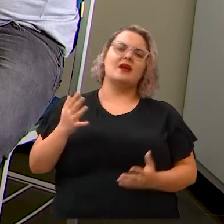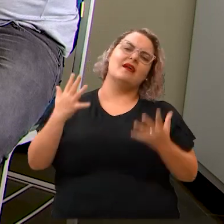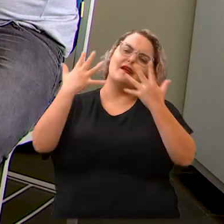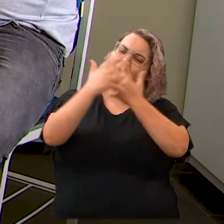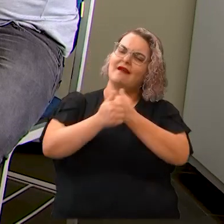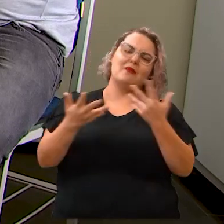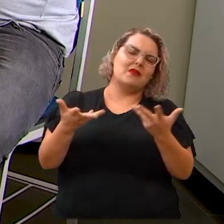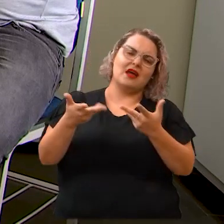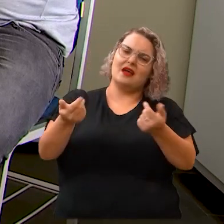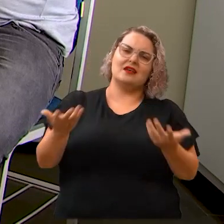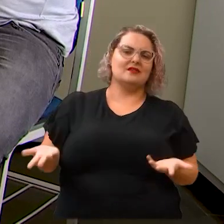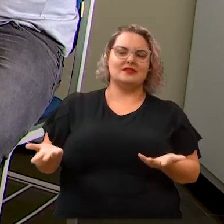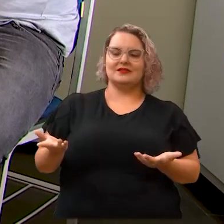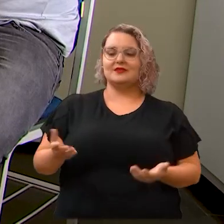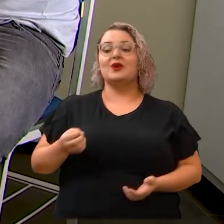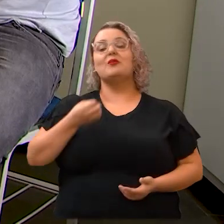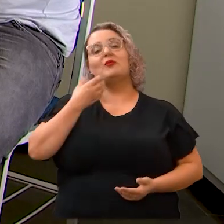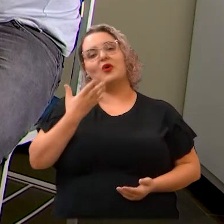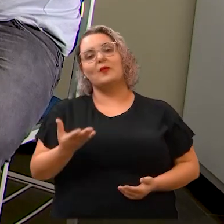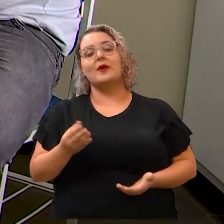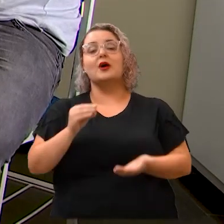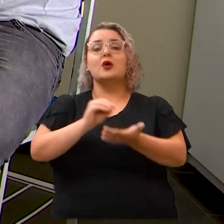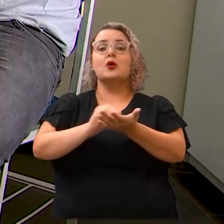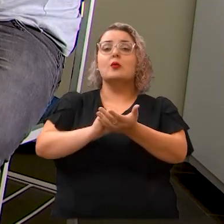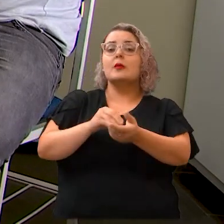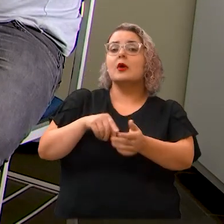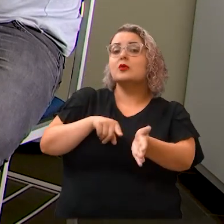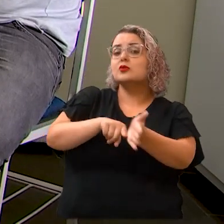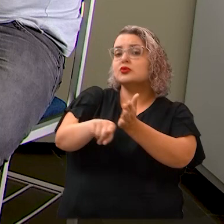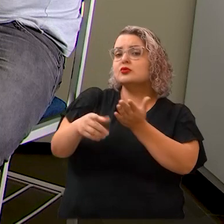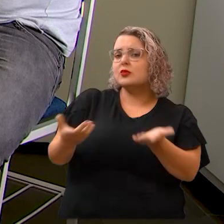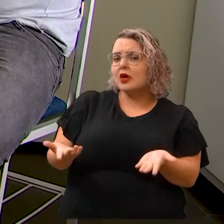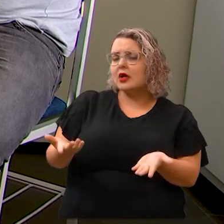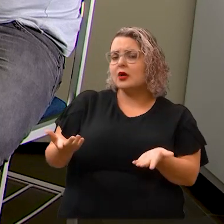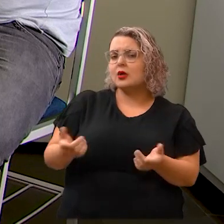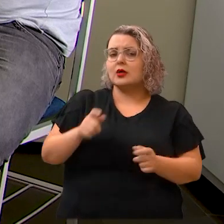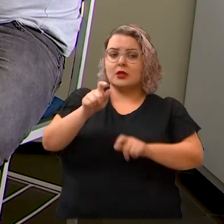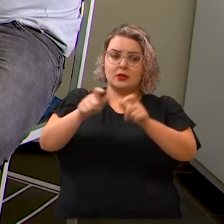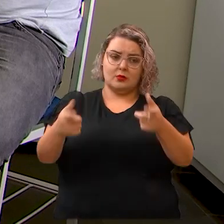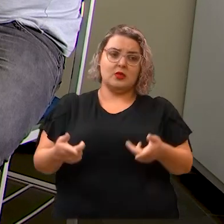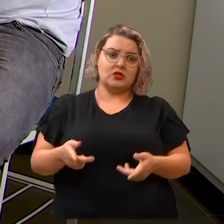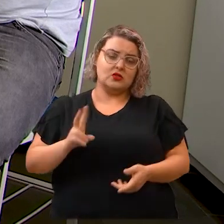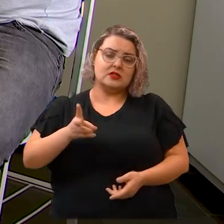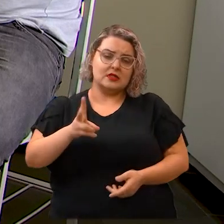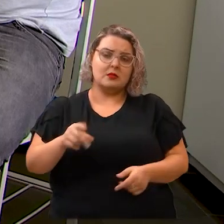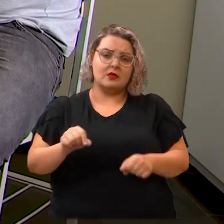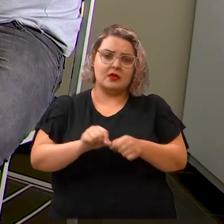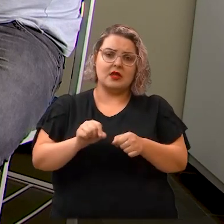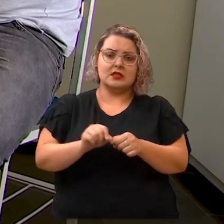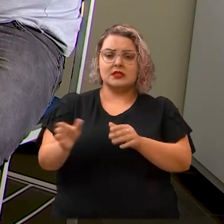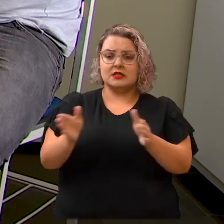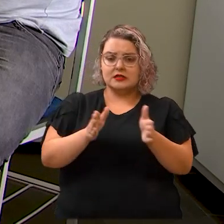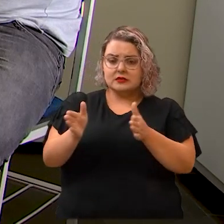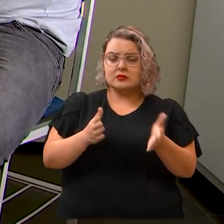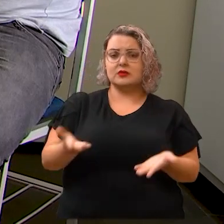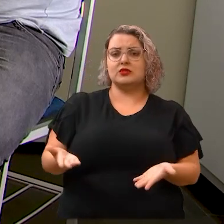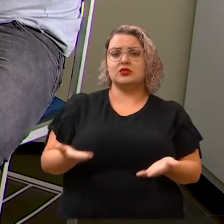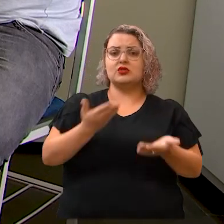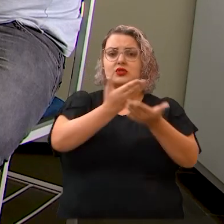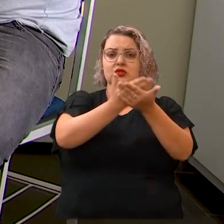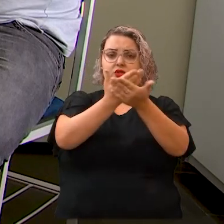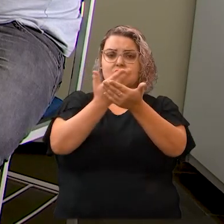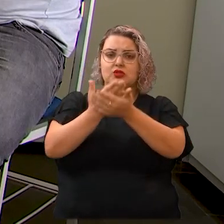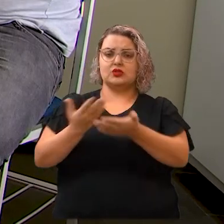isso é muito bonita cara isso é bonito para caramba que que as pessoas questionam também nesse